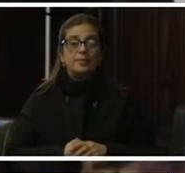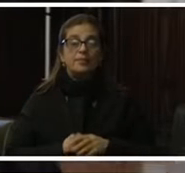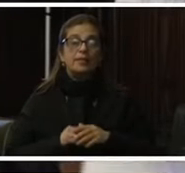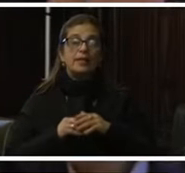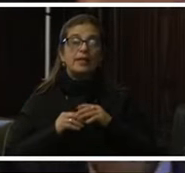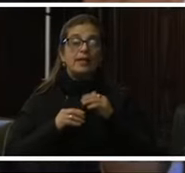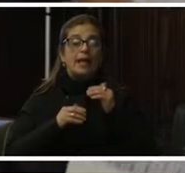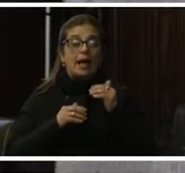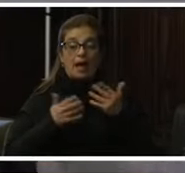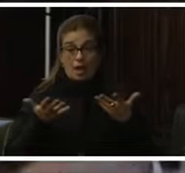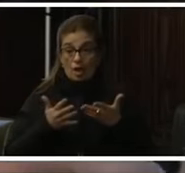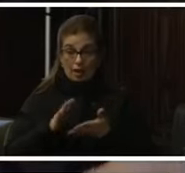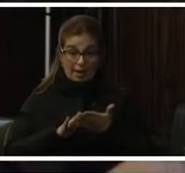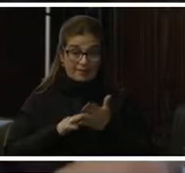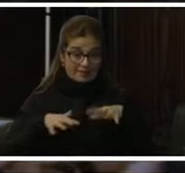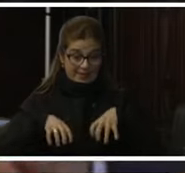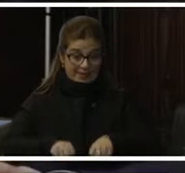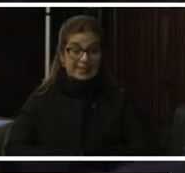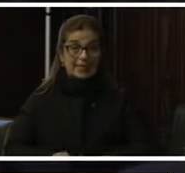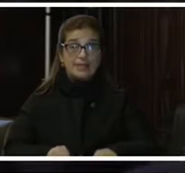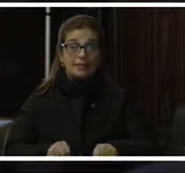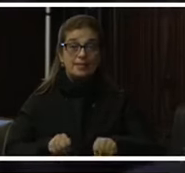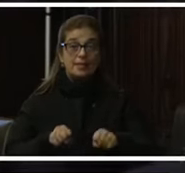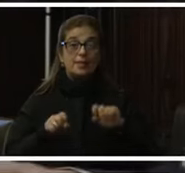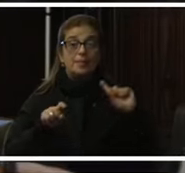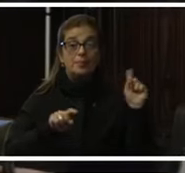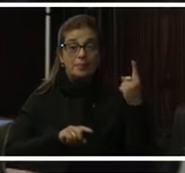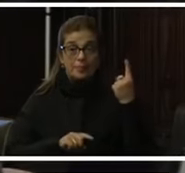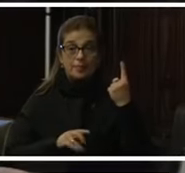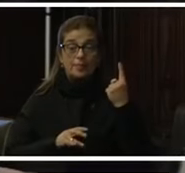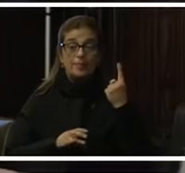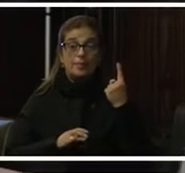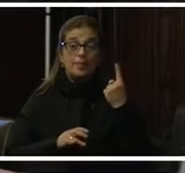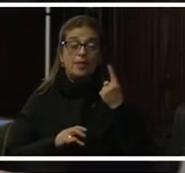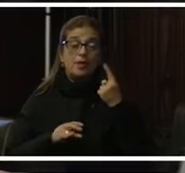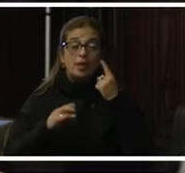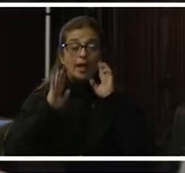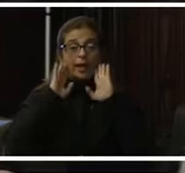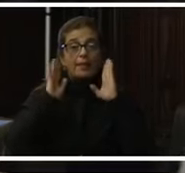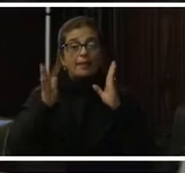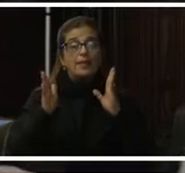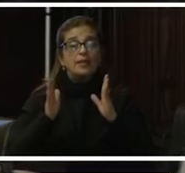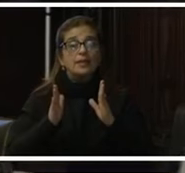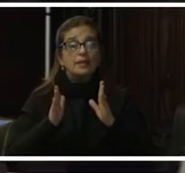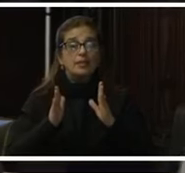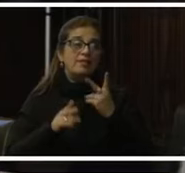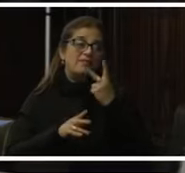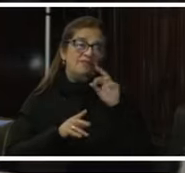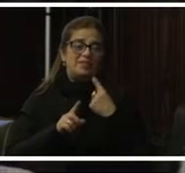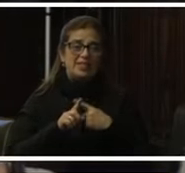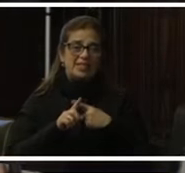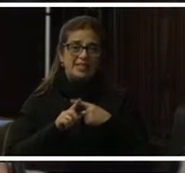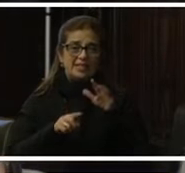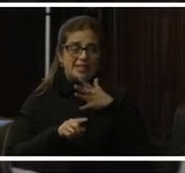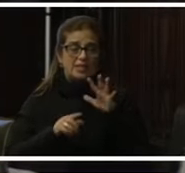está a audiência temos em primeiro lugar para escutar esta por 20 minutos